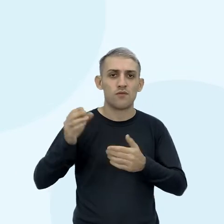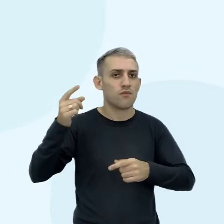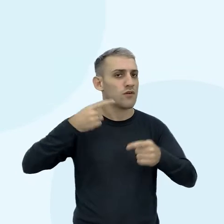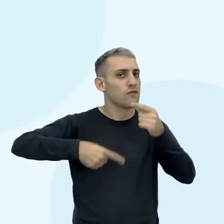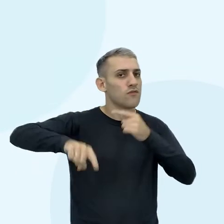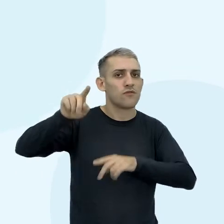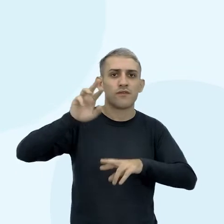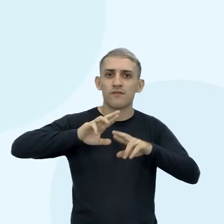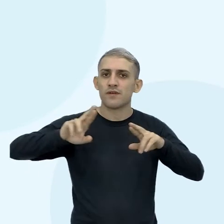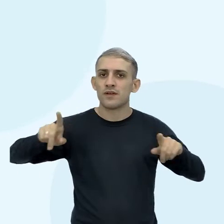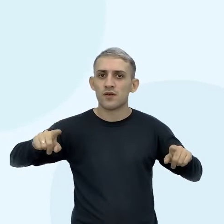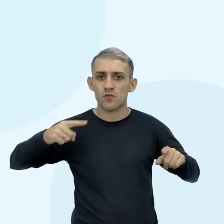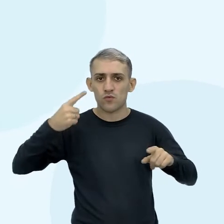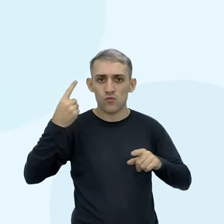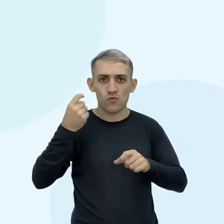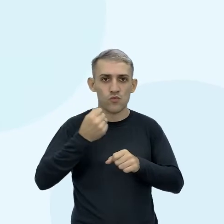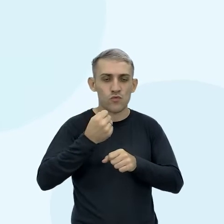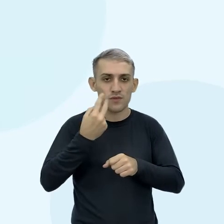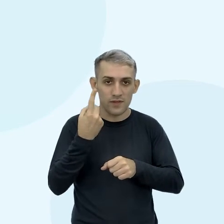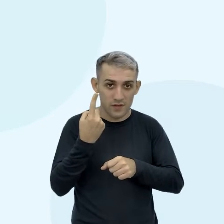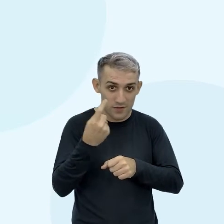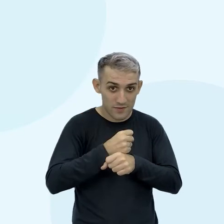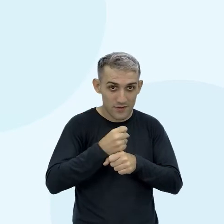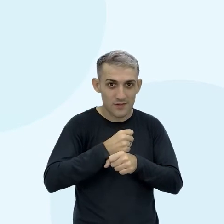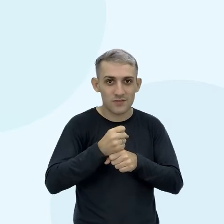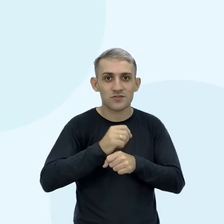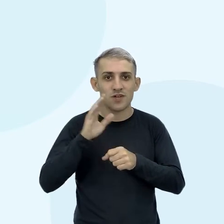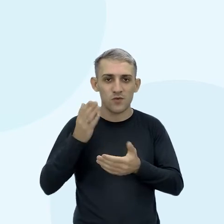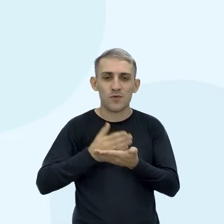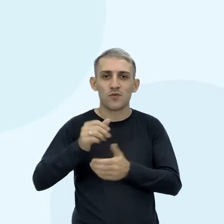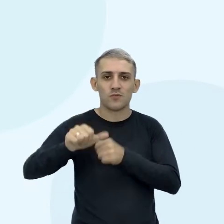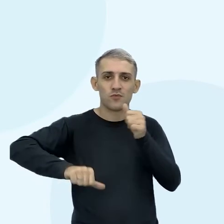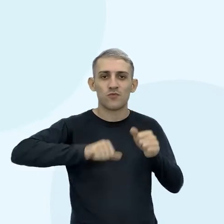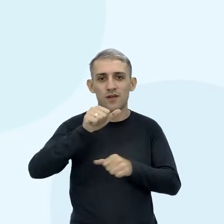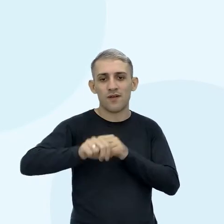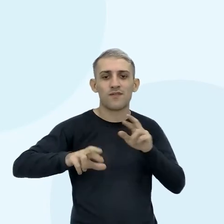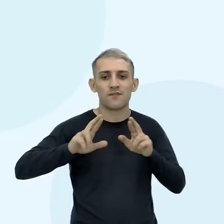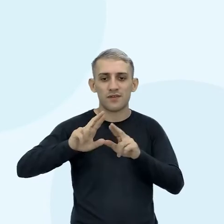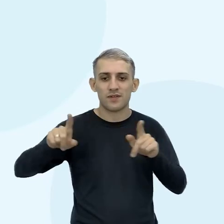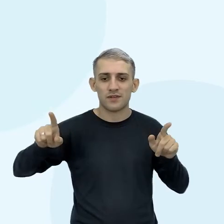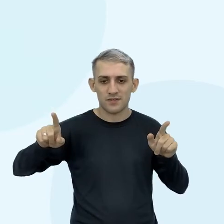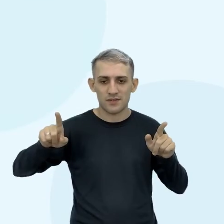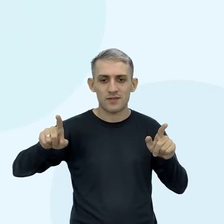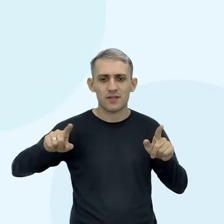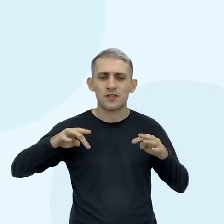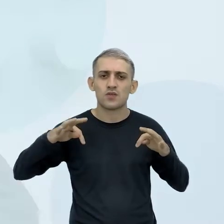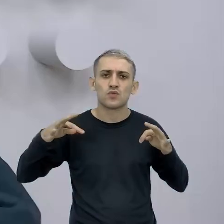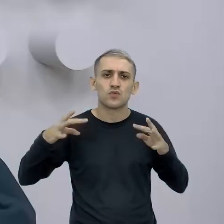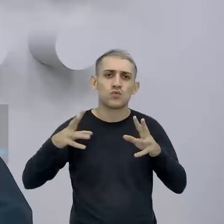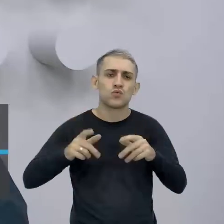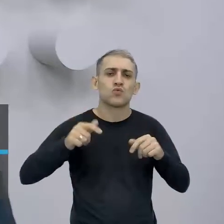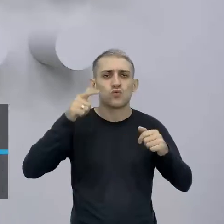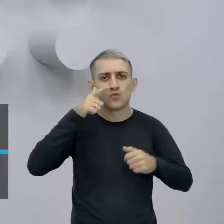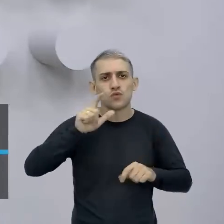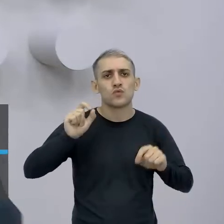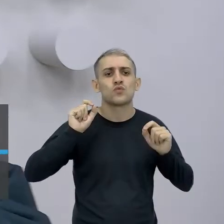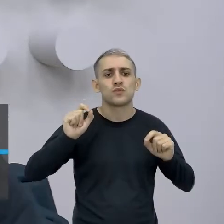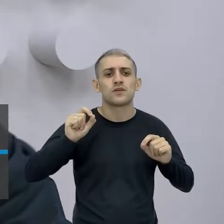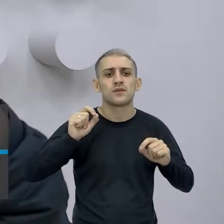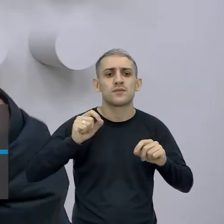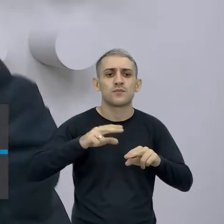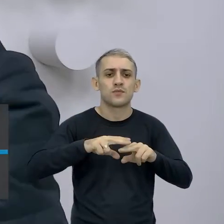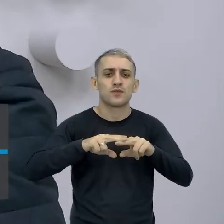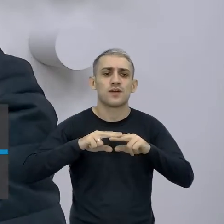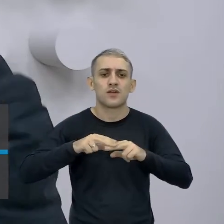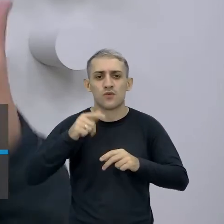uma década, né? Que foram até chamados de tigres asiáticos na época e tal. E tudo isso eles conseguiram por quê? Justamente